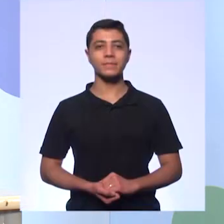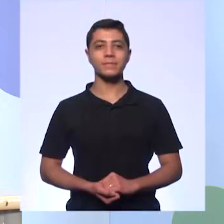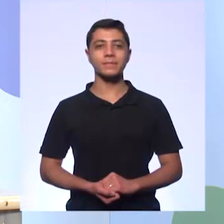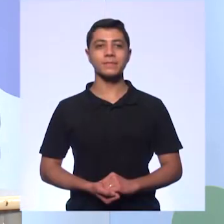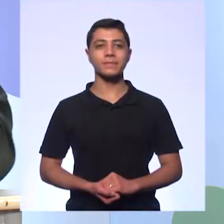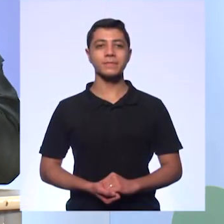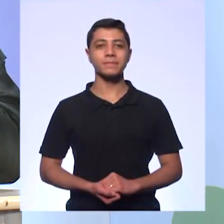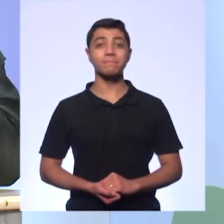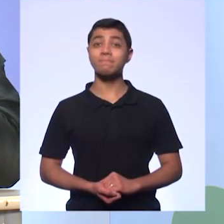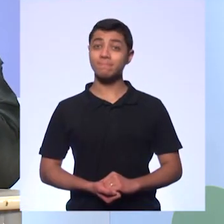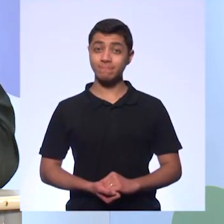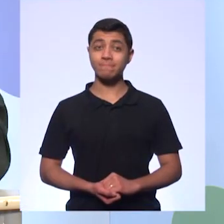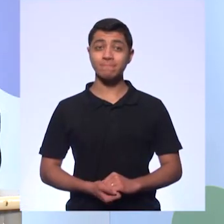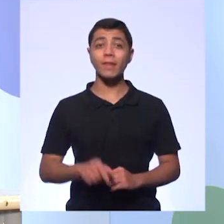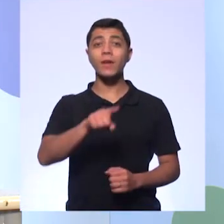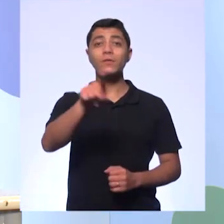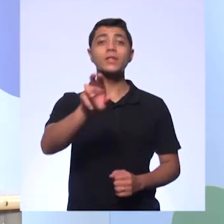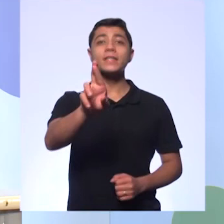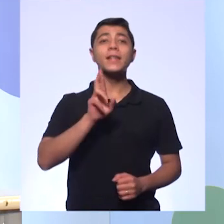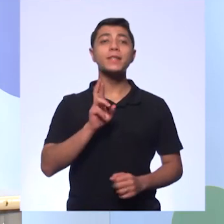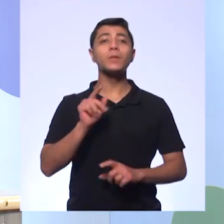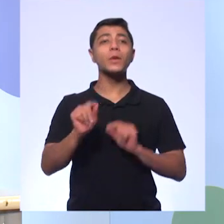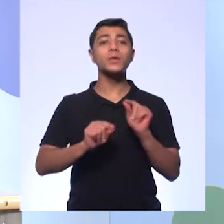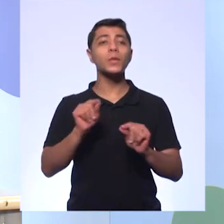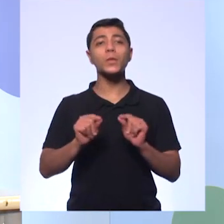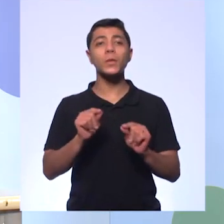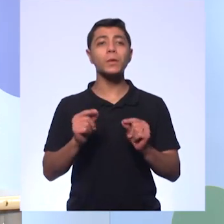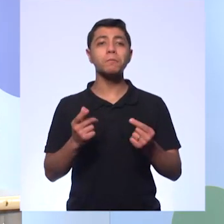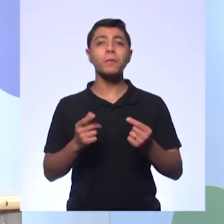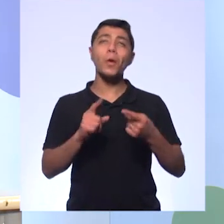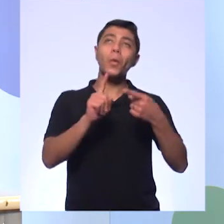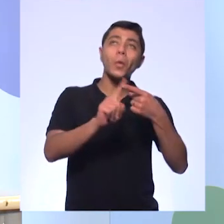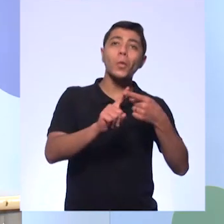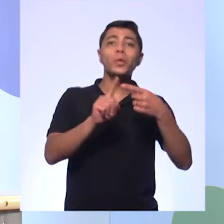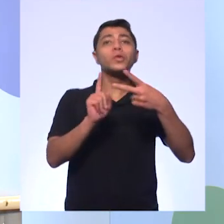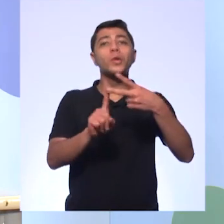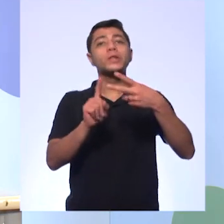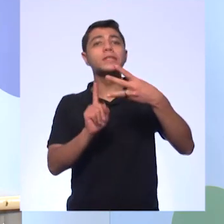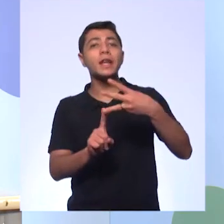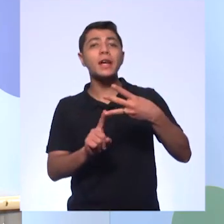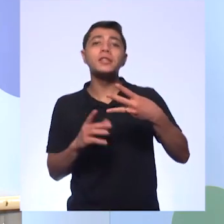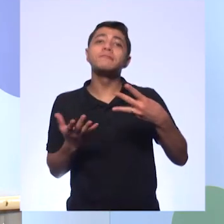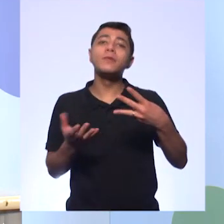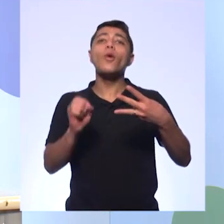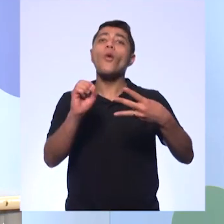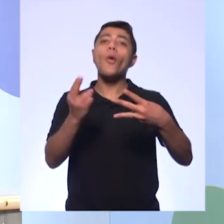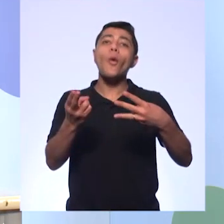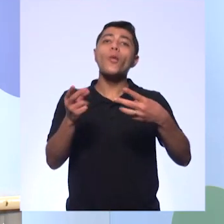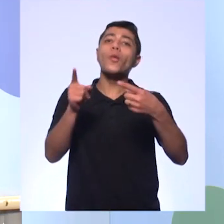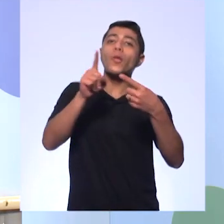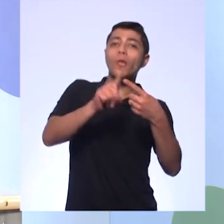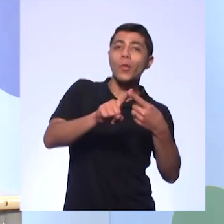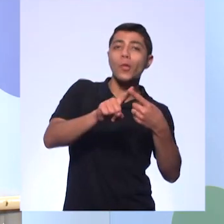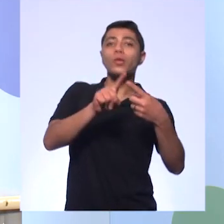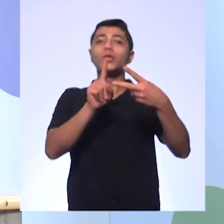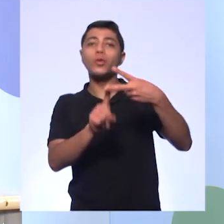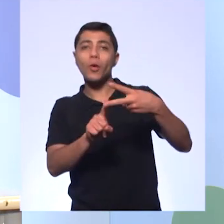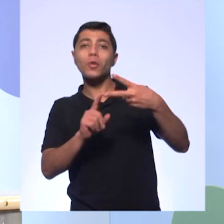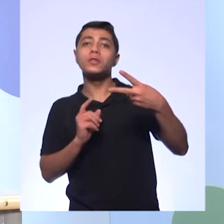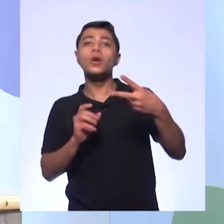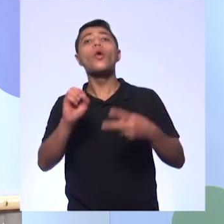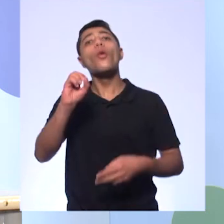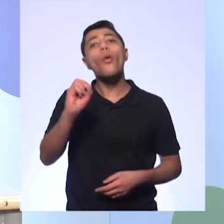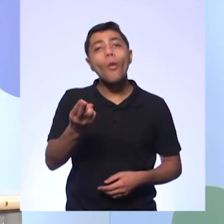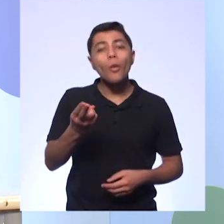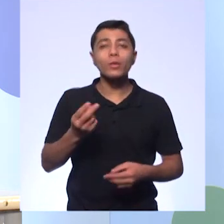Vamos ver o que vocês responderam aí, galera. É 1, 2, 3, é 1 ou 2, é 2 ou 3. Vamos escolher aqui as respostas